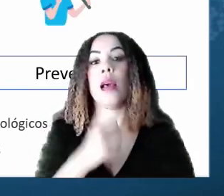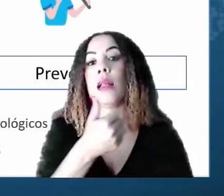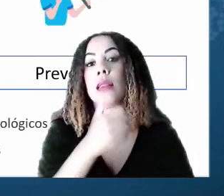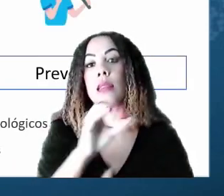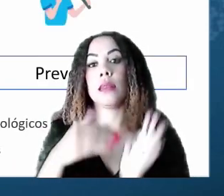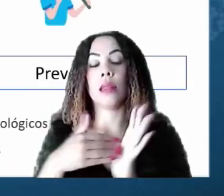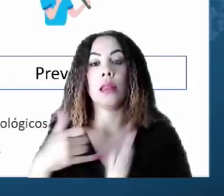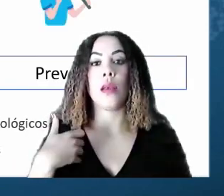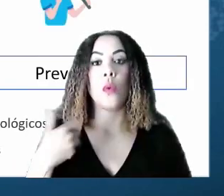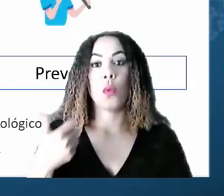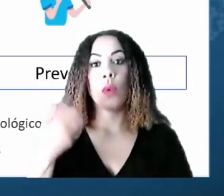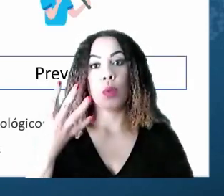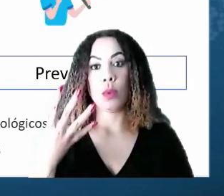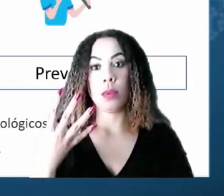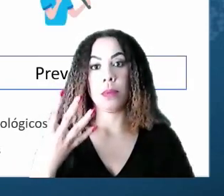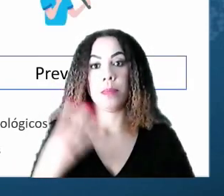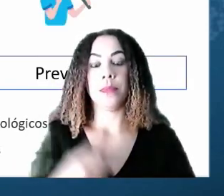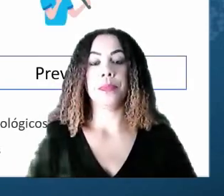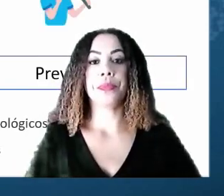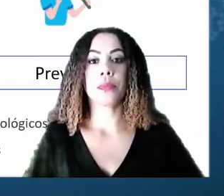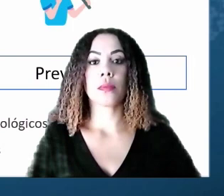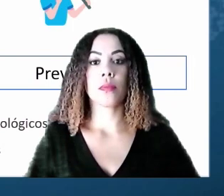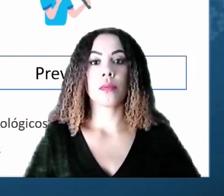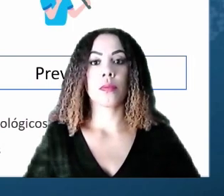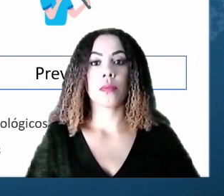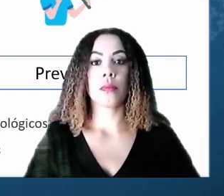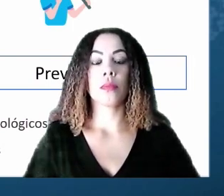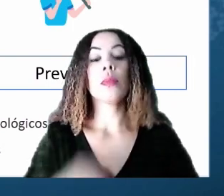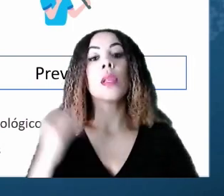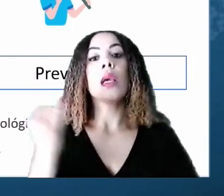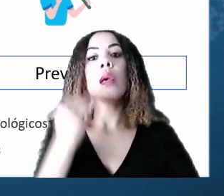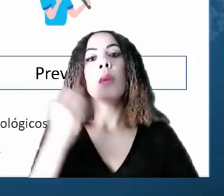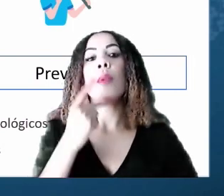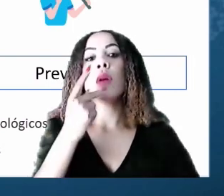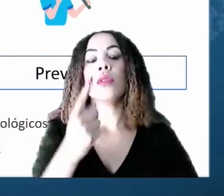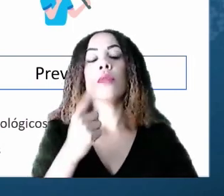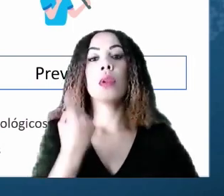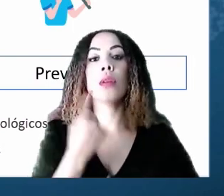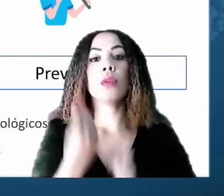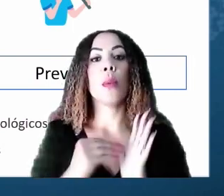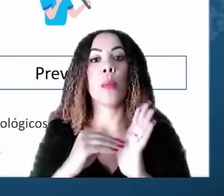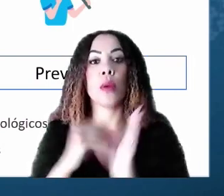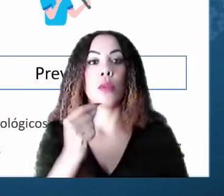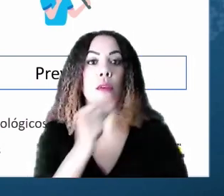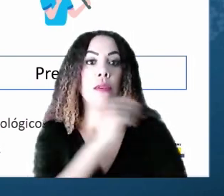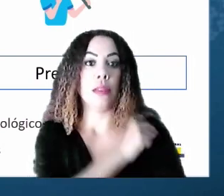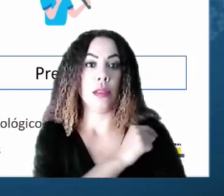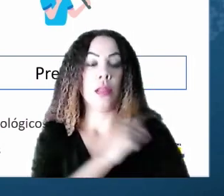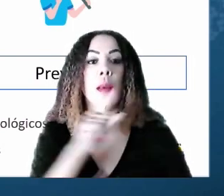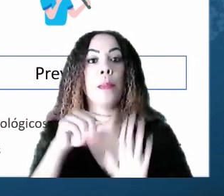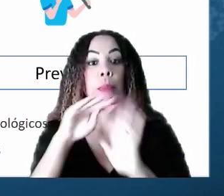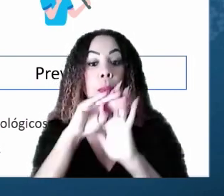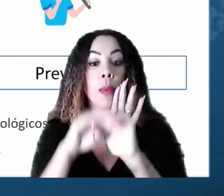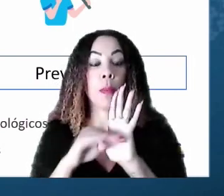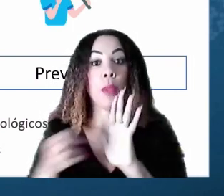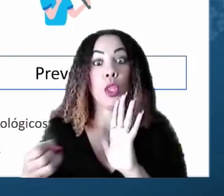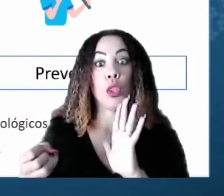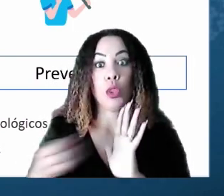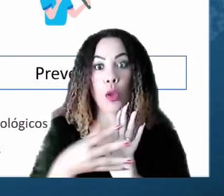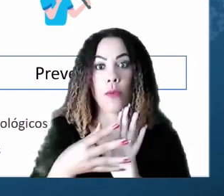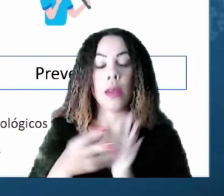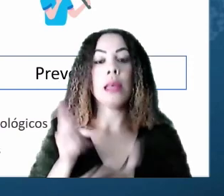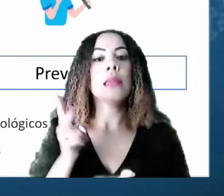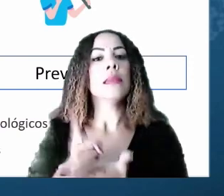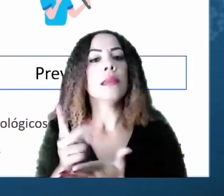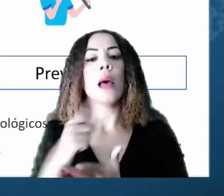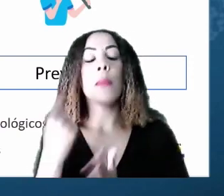anos. E aí é importante dizer que nós colocamos uma vacina no nosso programa de vacinação nova. Toda vez que nós colocamos uma vacina